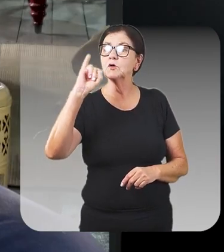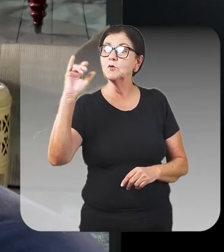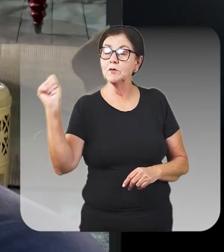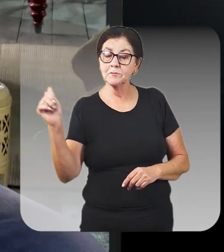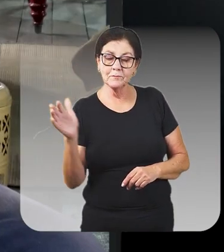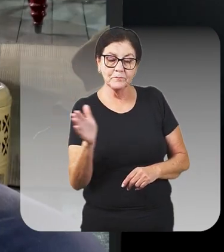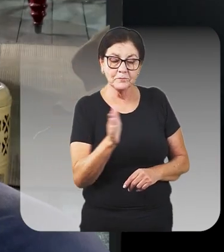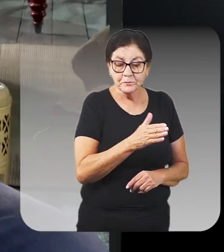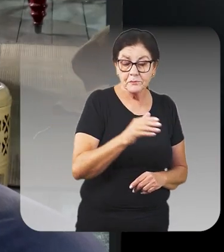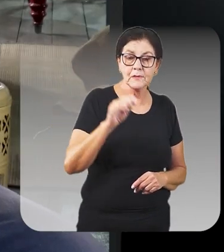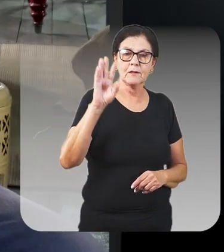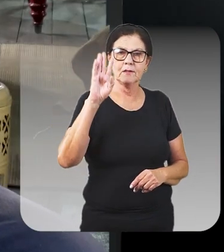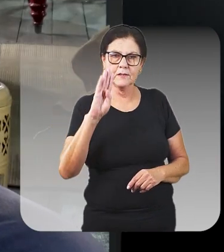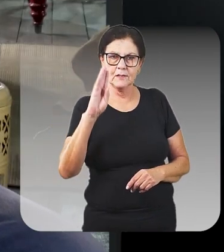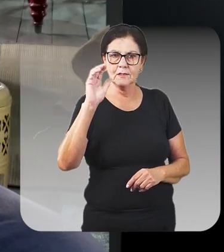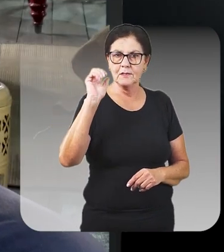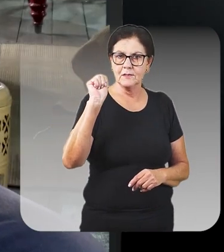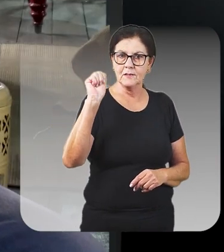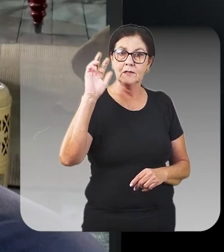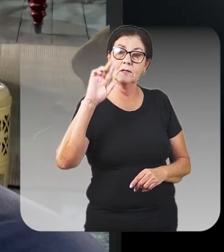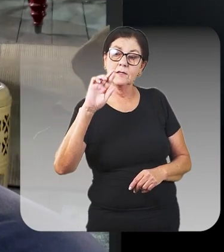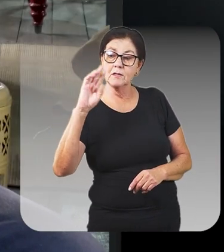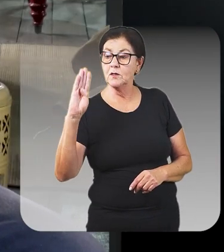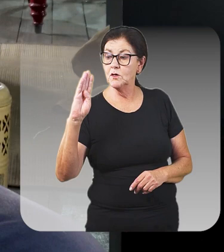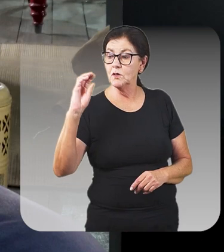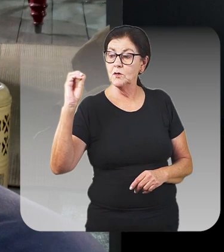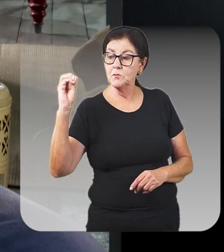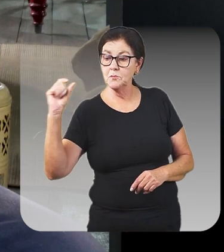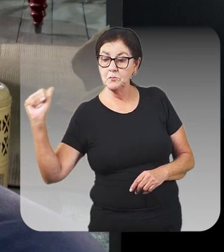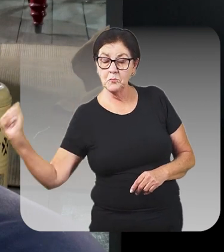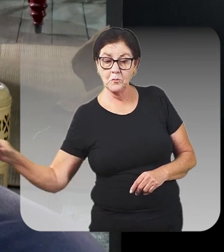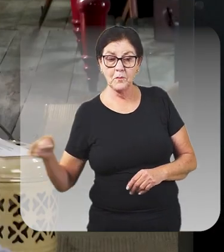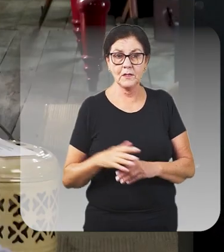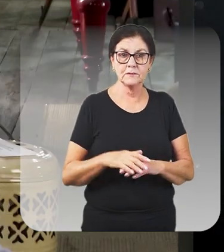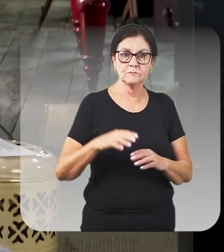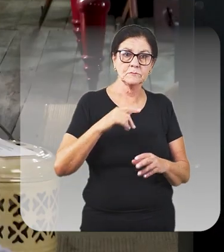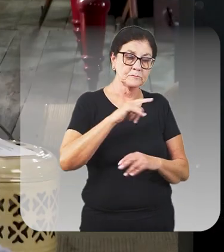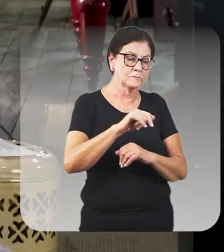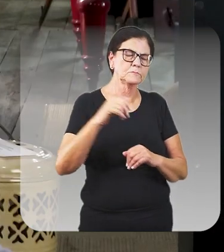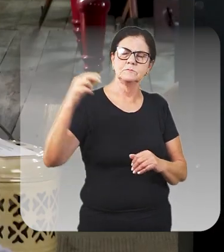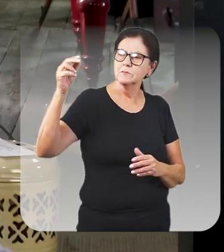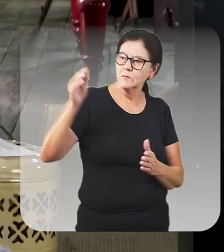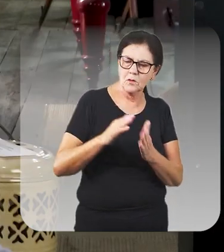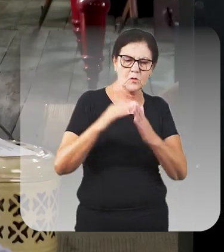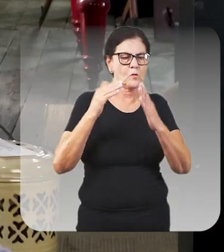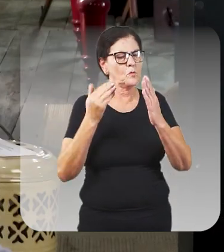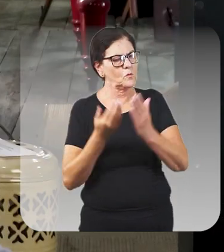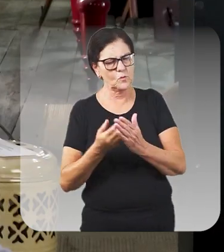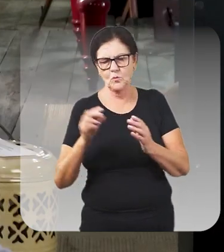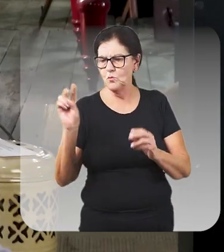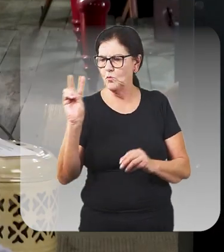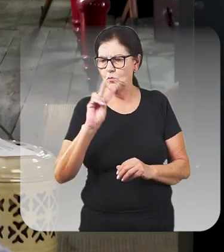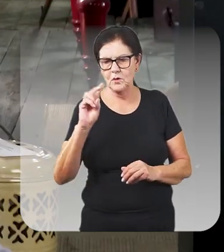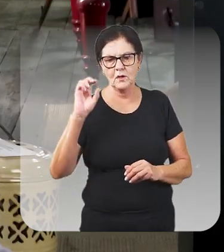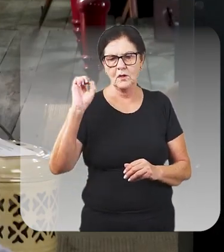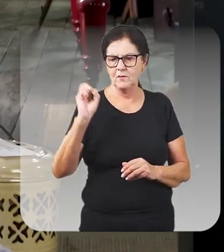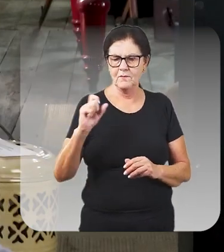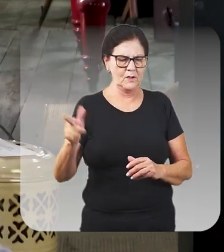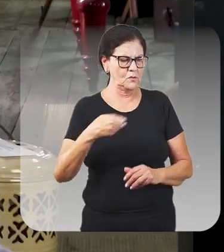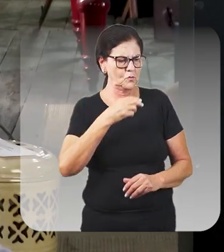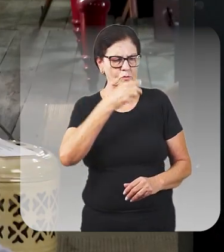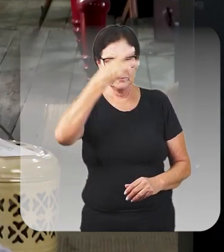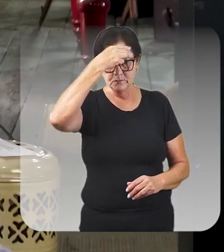Barbosa. Então, praticamente todos os anos, desde que foi feita essa lei, do dia 5 de julho, reúne-se todas